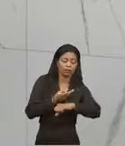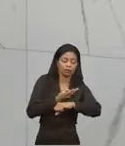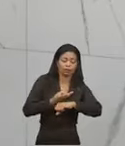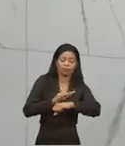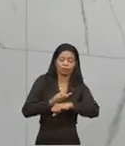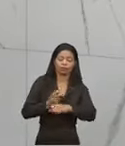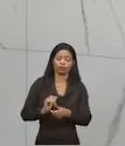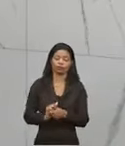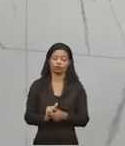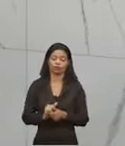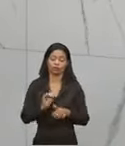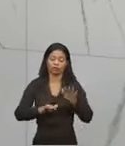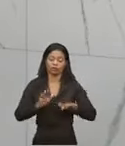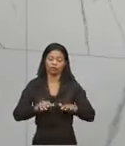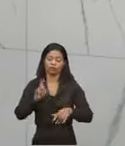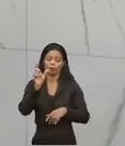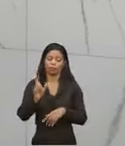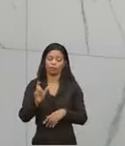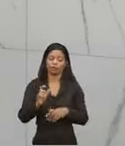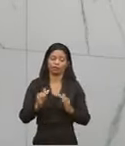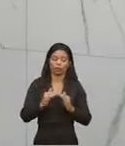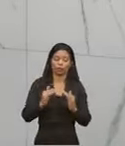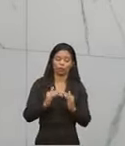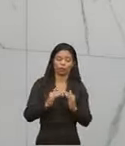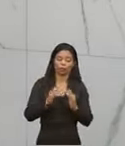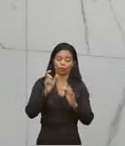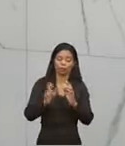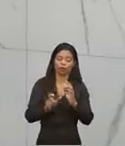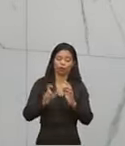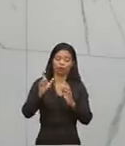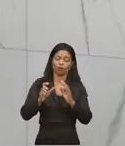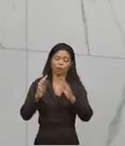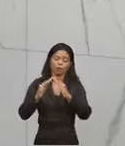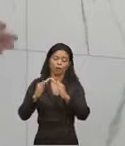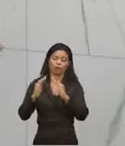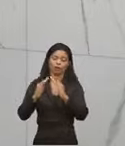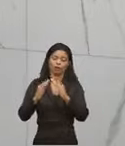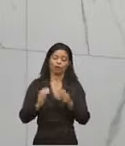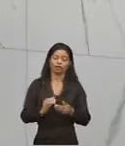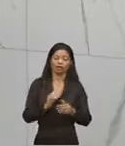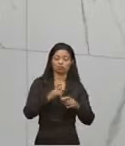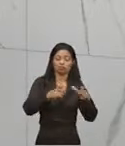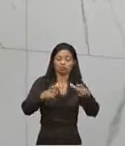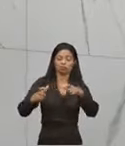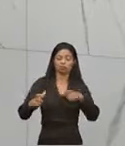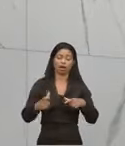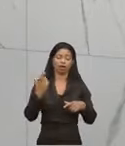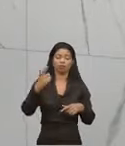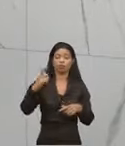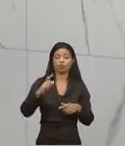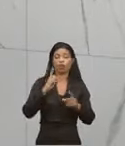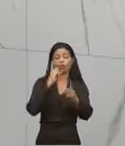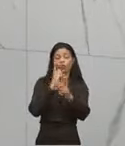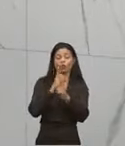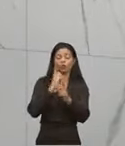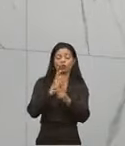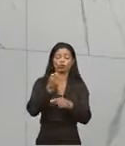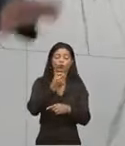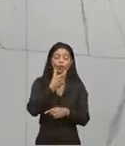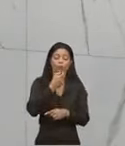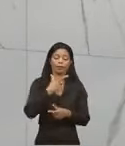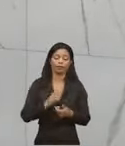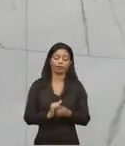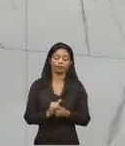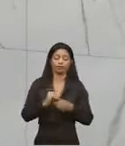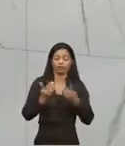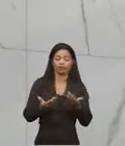pessoa mora no bairro do POC, da Glebacê, aí vai na USF Glebacê, vai no USF Caíque ali e não encontra o medicamento. E